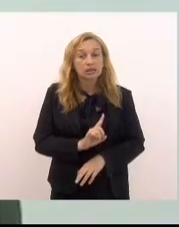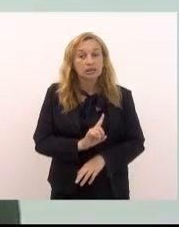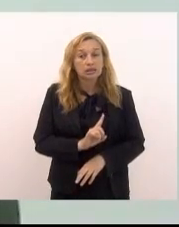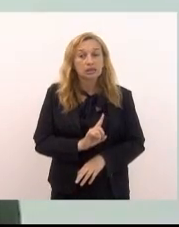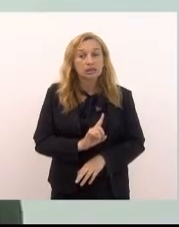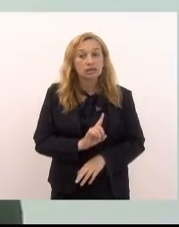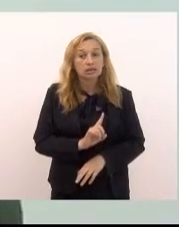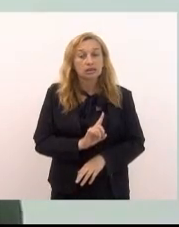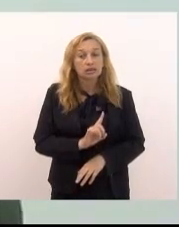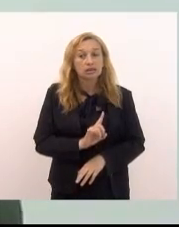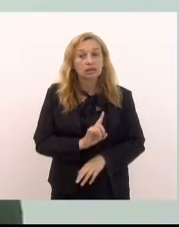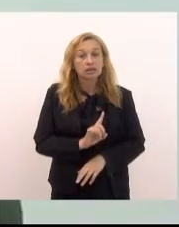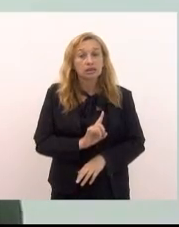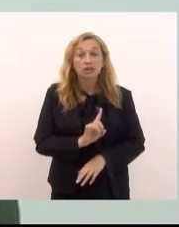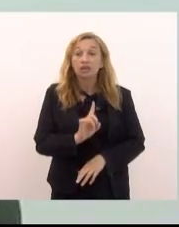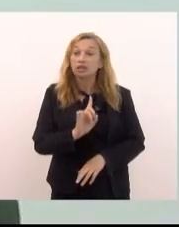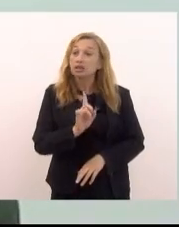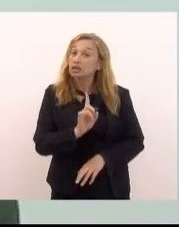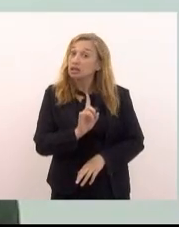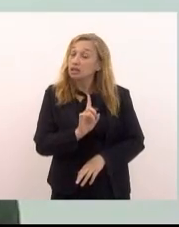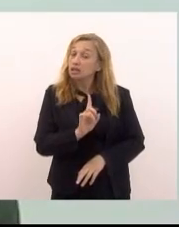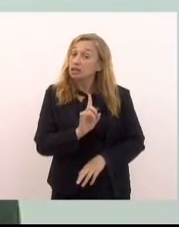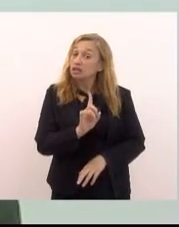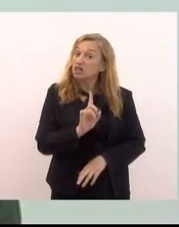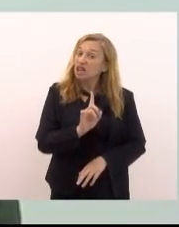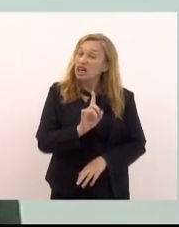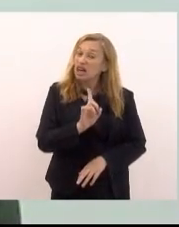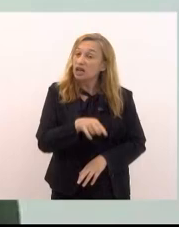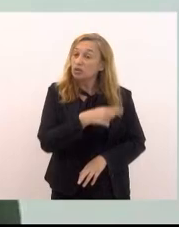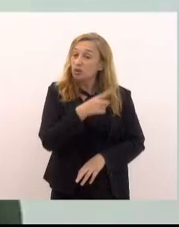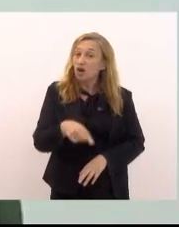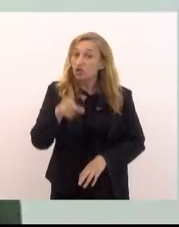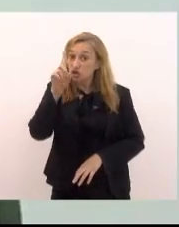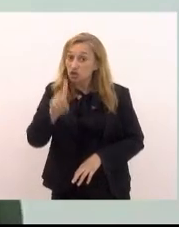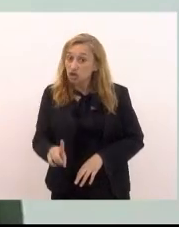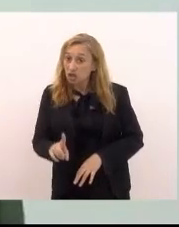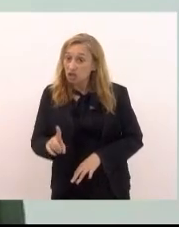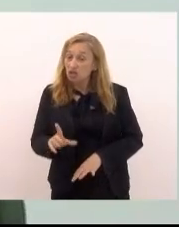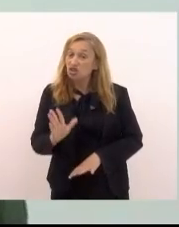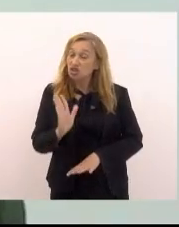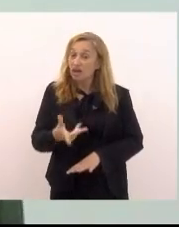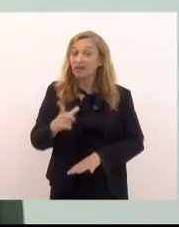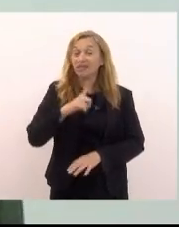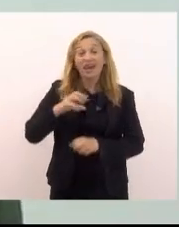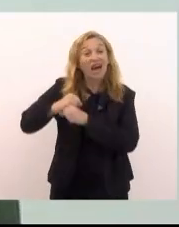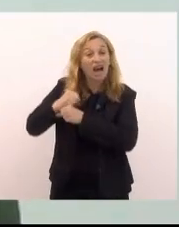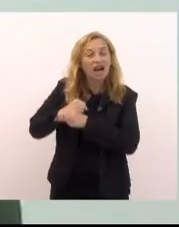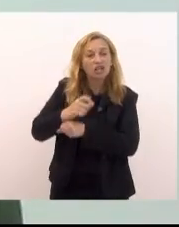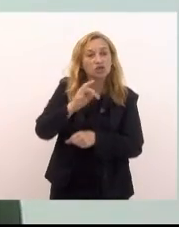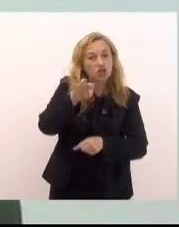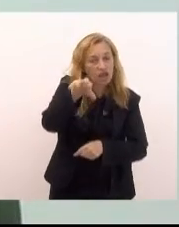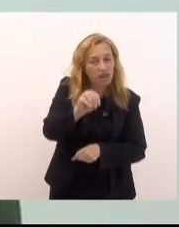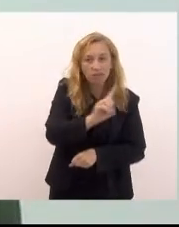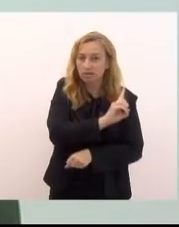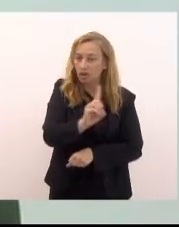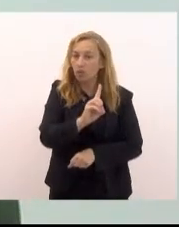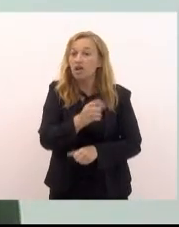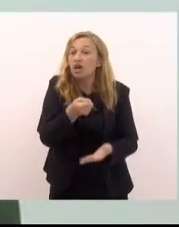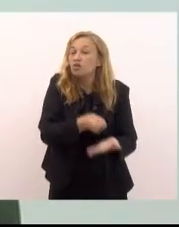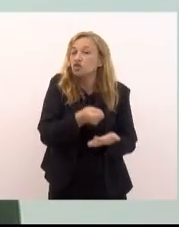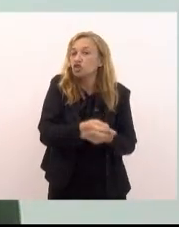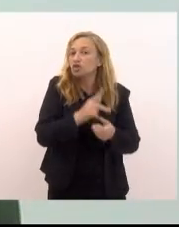incidindo sobre os direitos daqueles que já usufruem do triênio. E essa é uma questão, é uma exigência